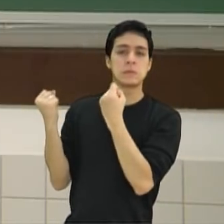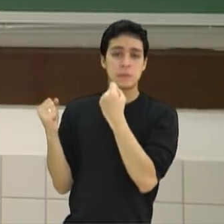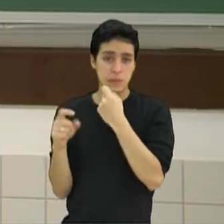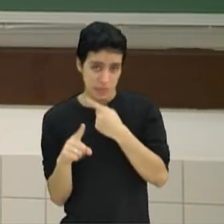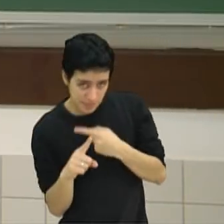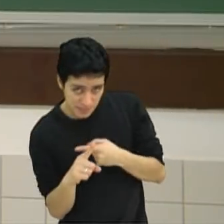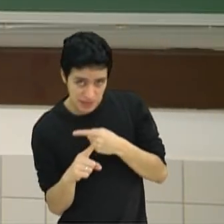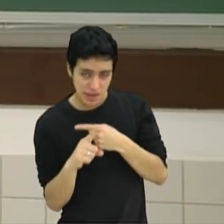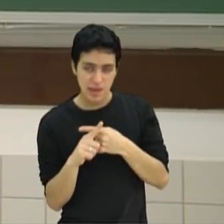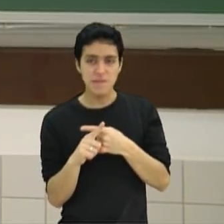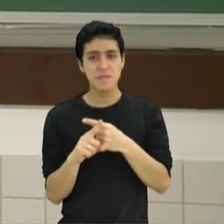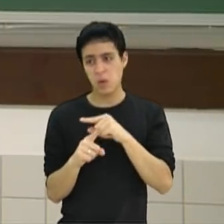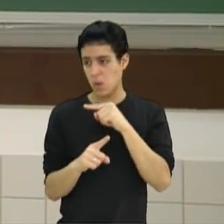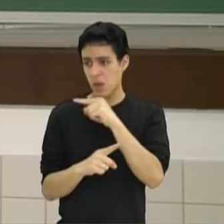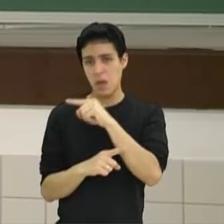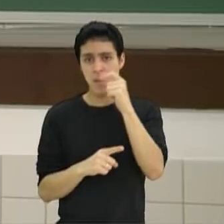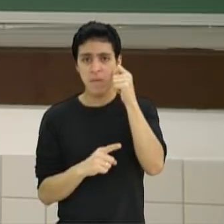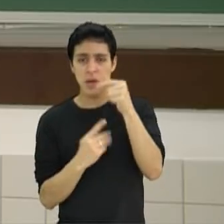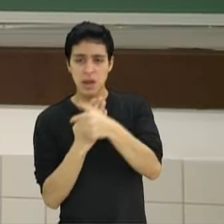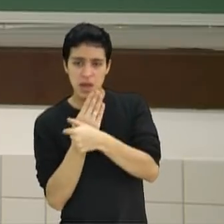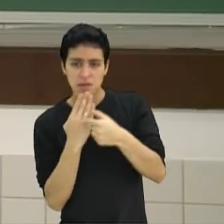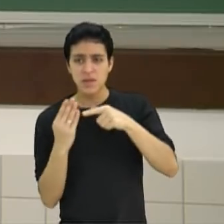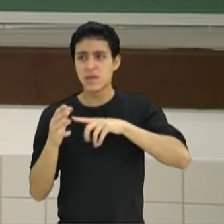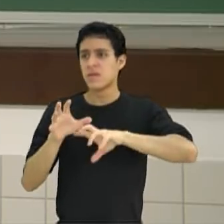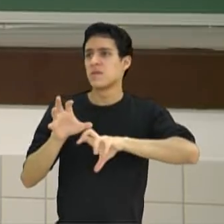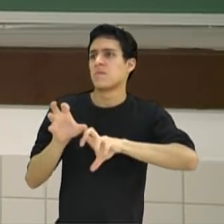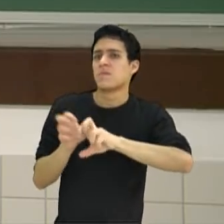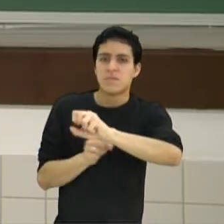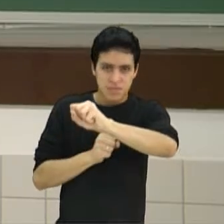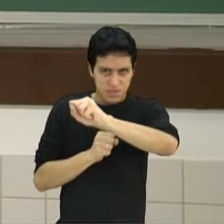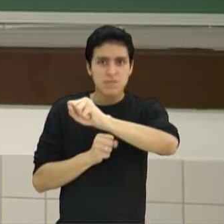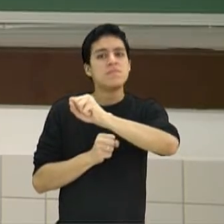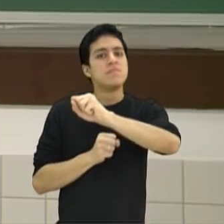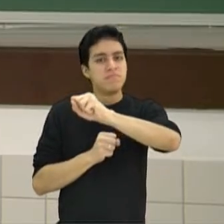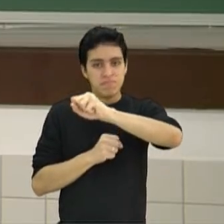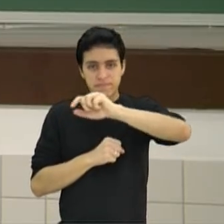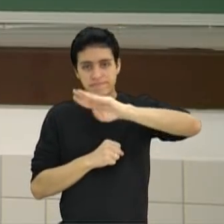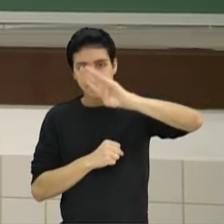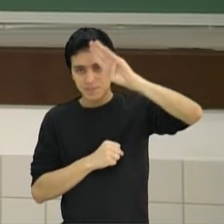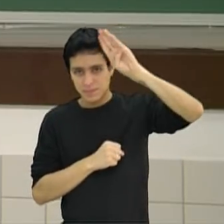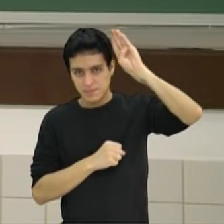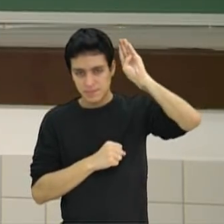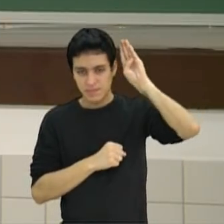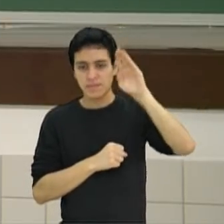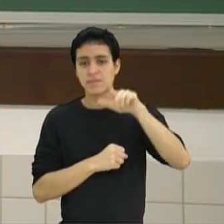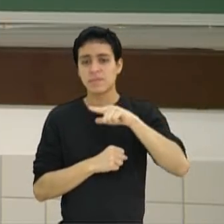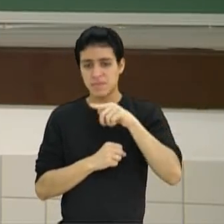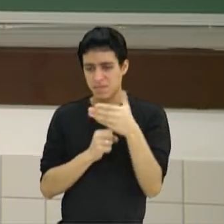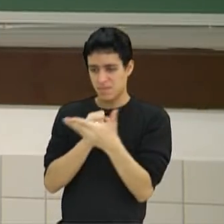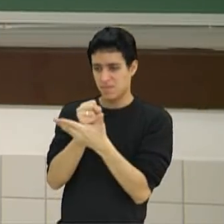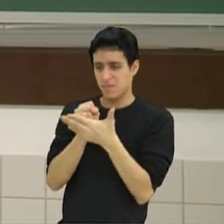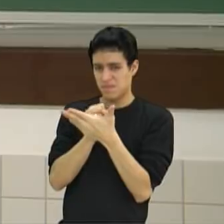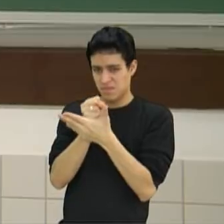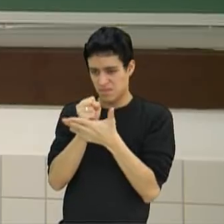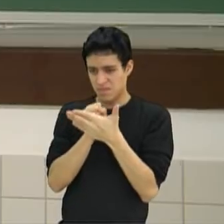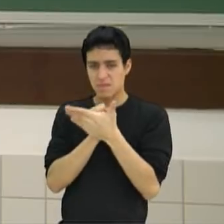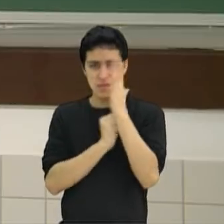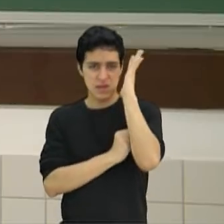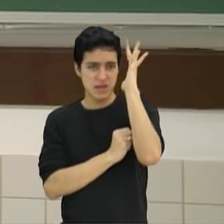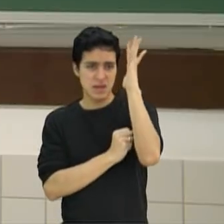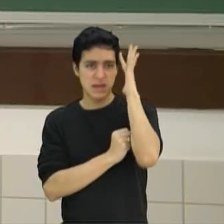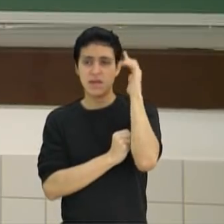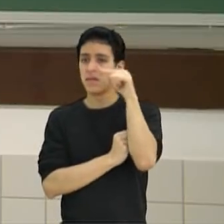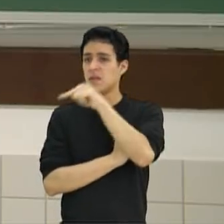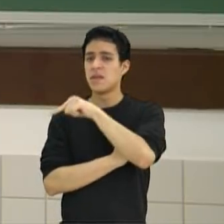você conferiu, a autora tem várias formações acadêmicas. Então, ela tem base na teoria que